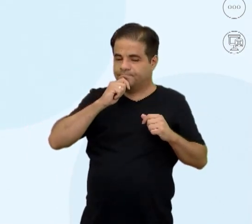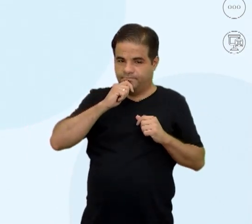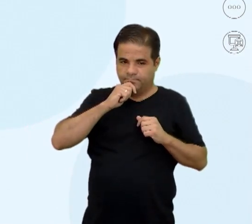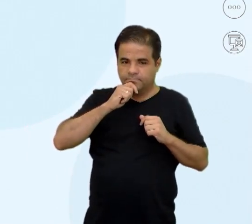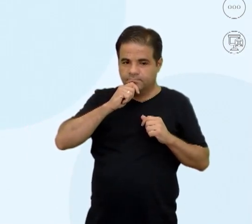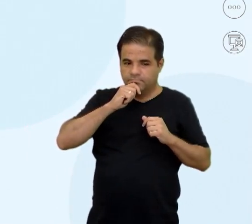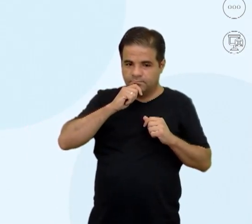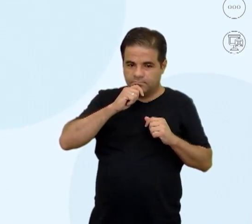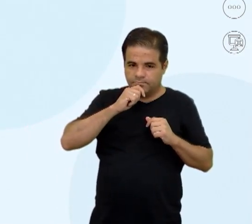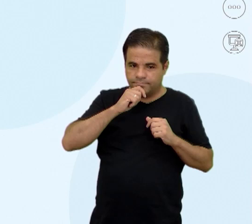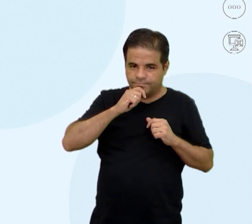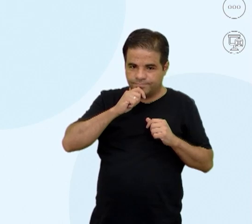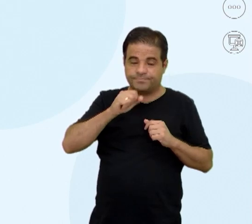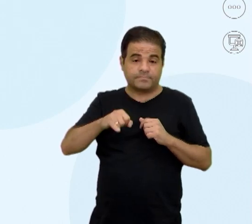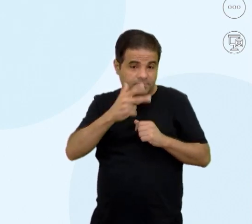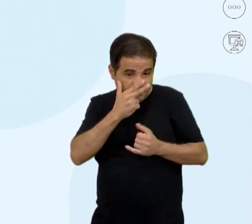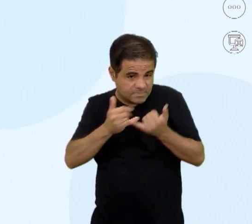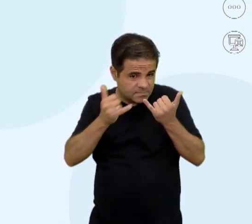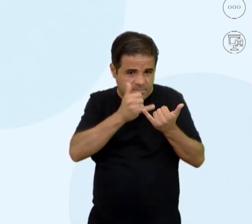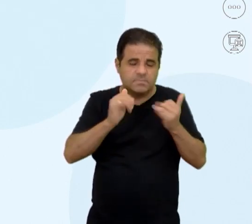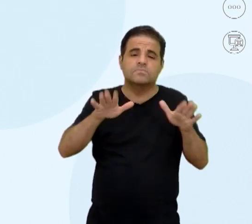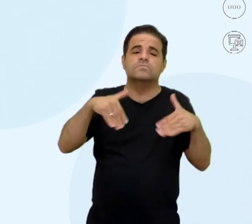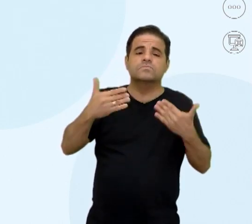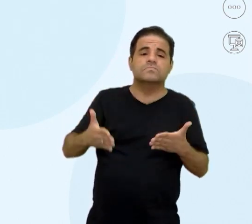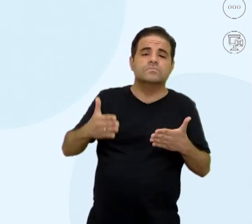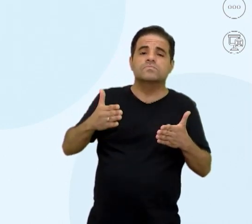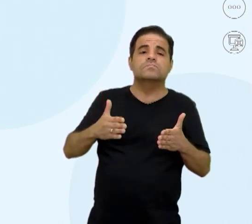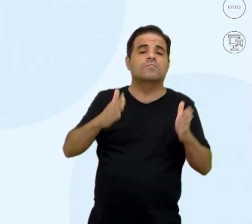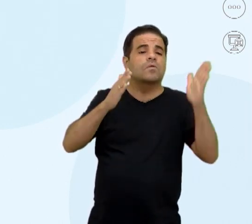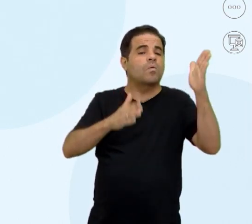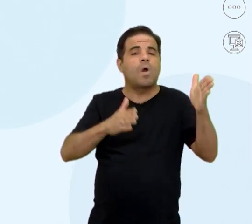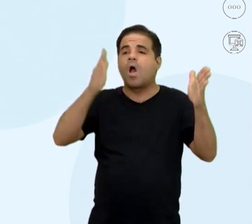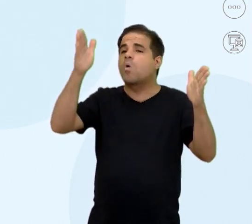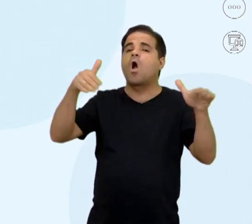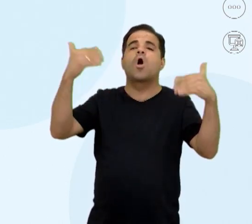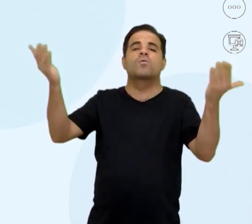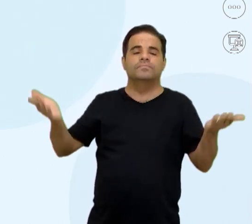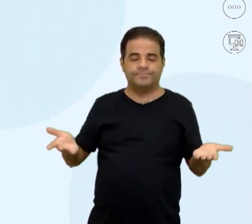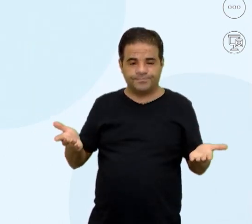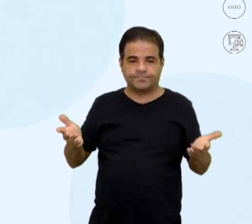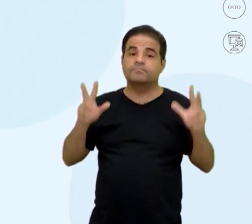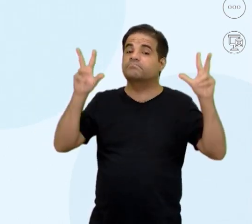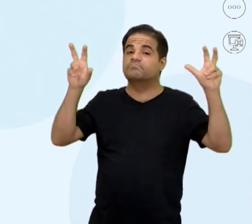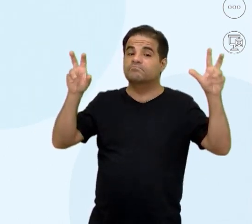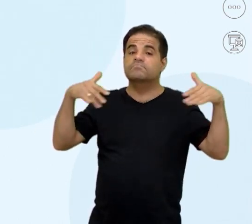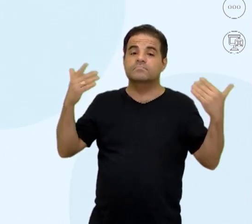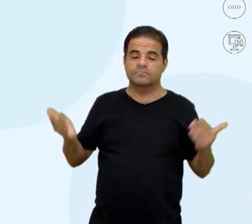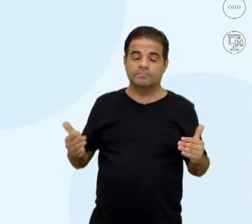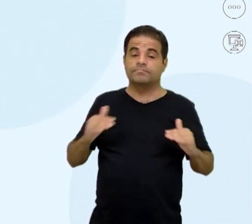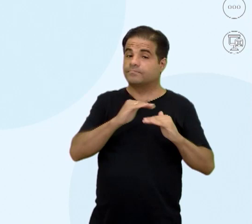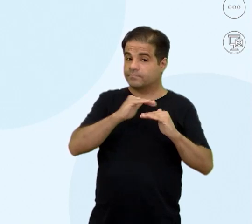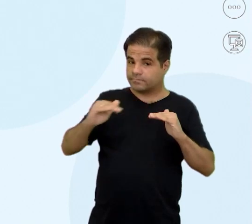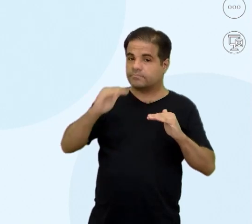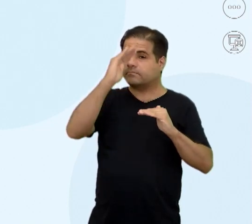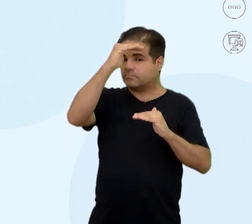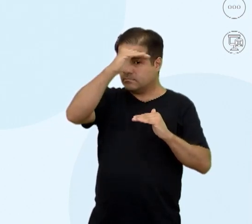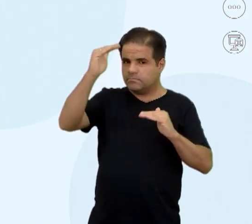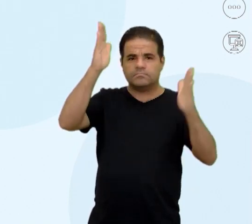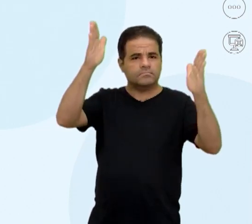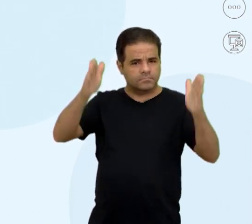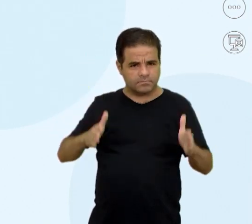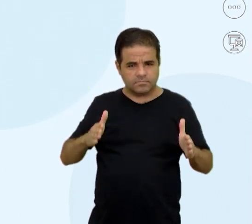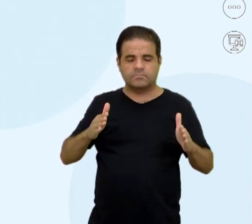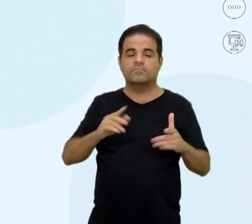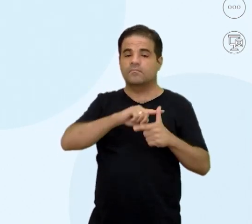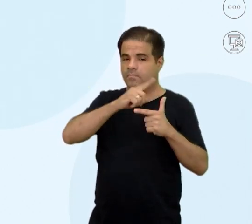Se fosse semelhante, teria que ser qual lado? Teria que ser Só caso... qual caso? É, lado, ângulo, lado, porque eu só tenho 2 lados